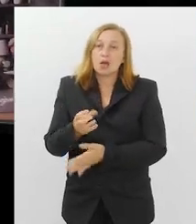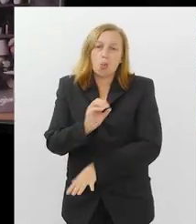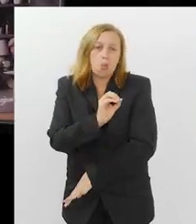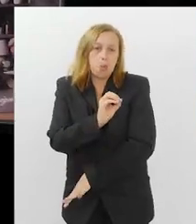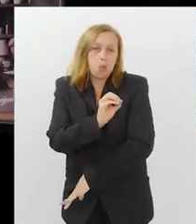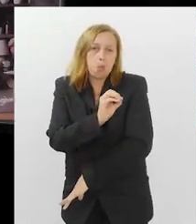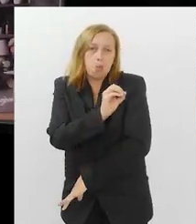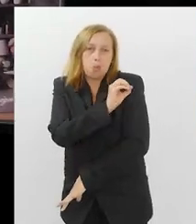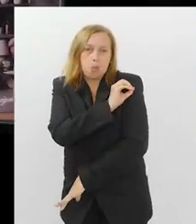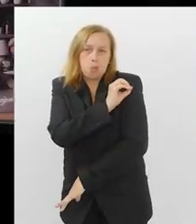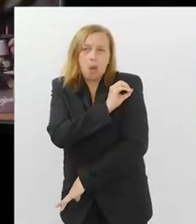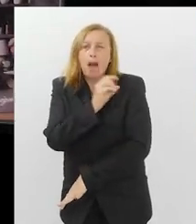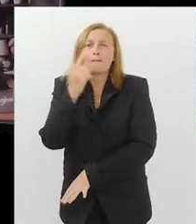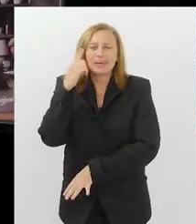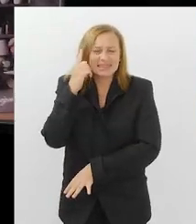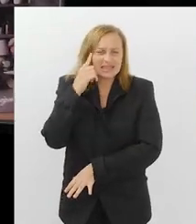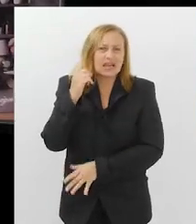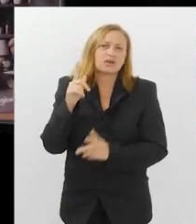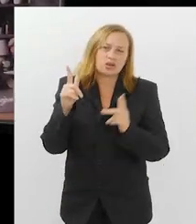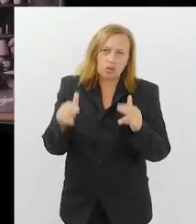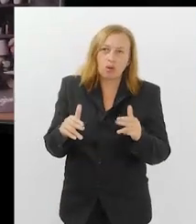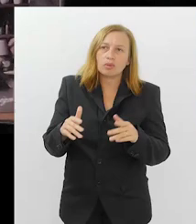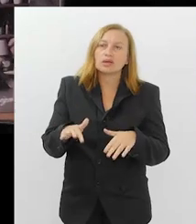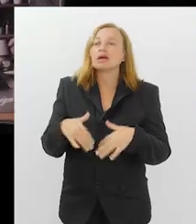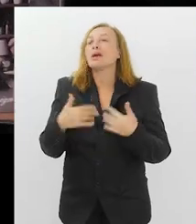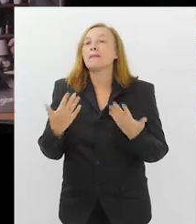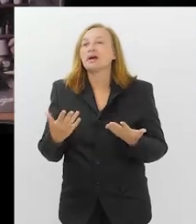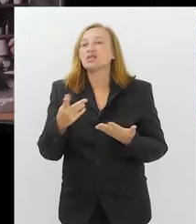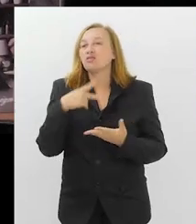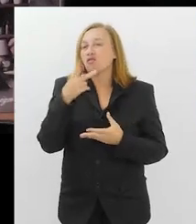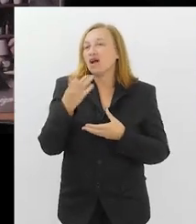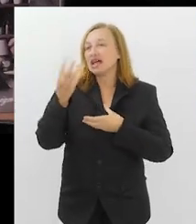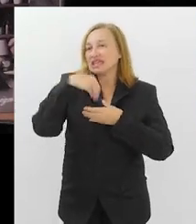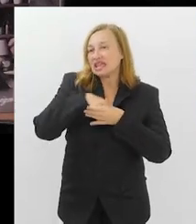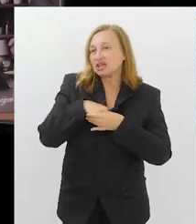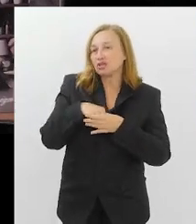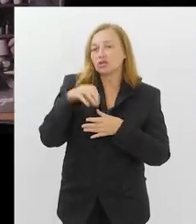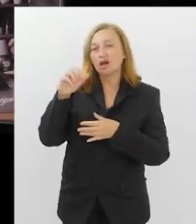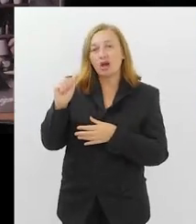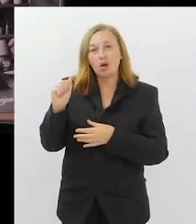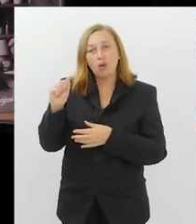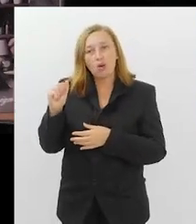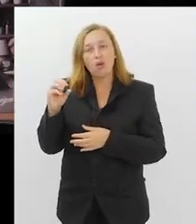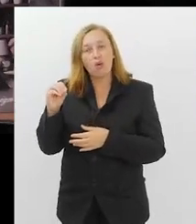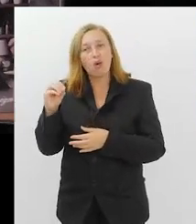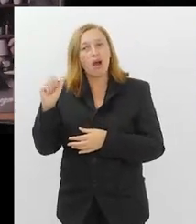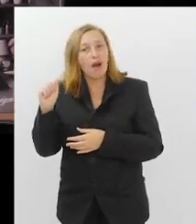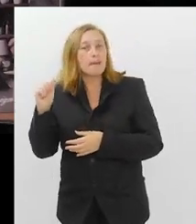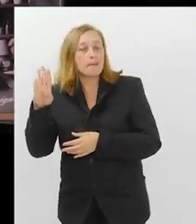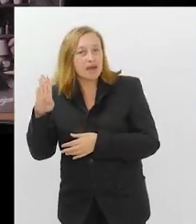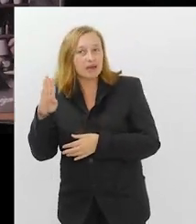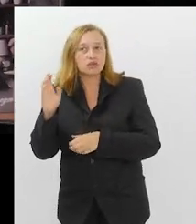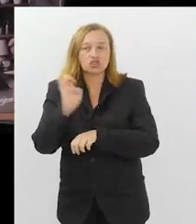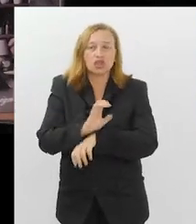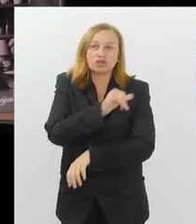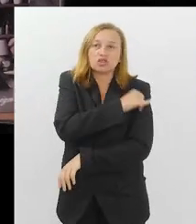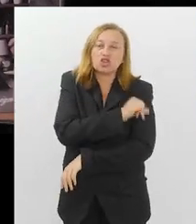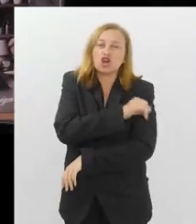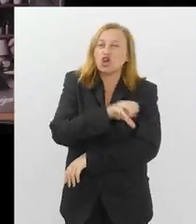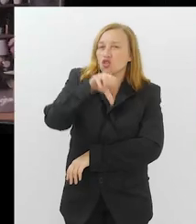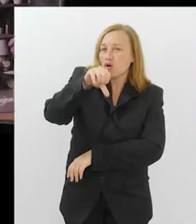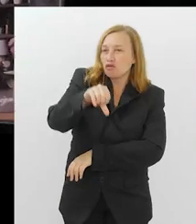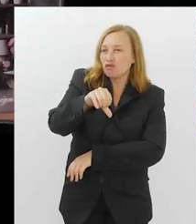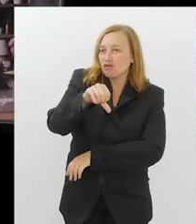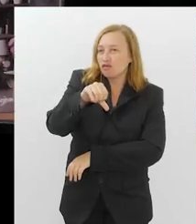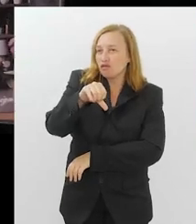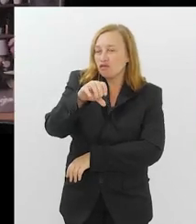avô semi-analfabeto, sempre pensaram dessa forma. Mas eu vou trazer para dentro da Ordem dos Advogados do Estado do Rio de Janeiro.